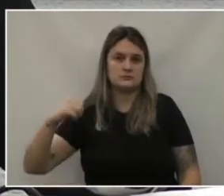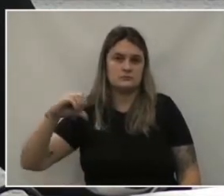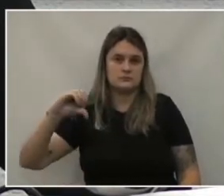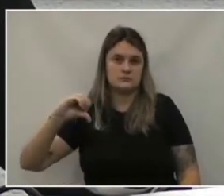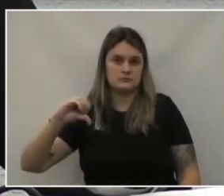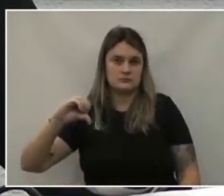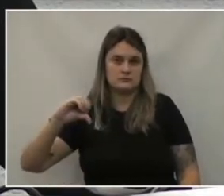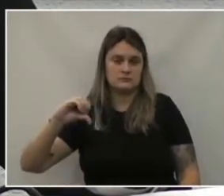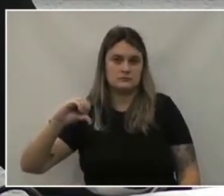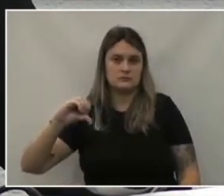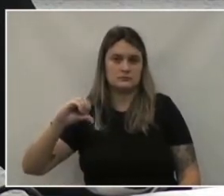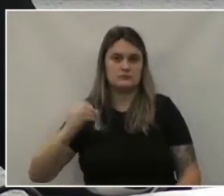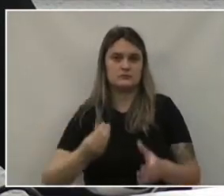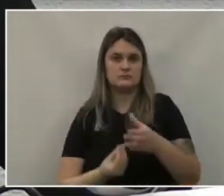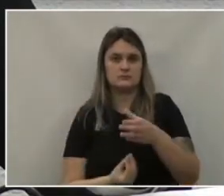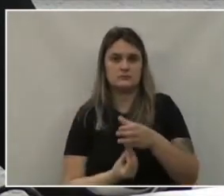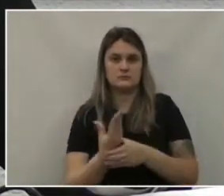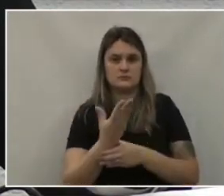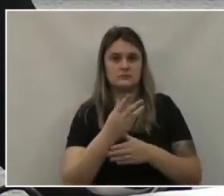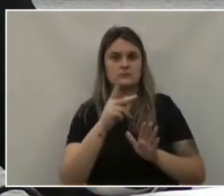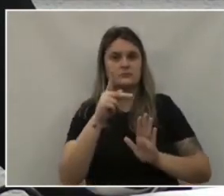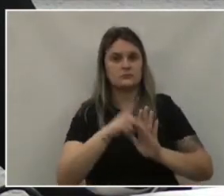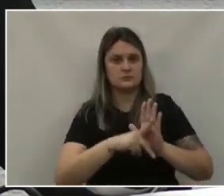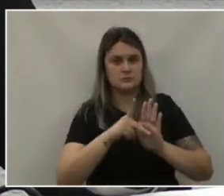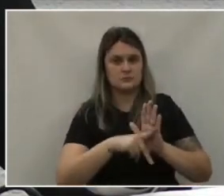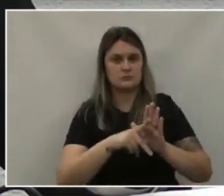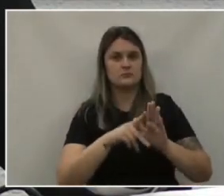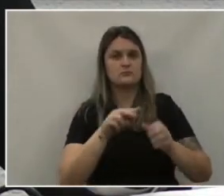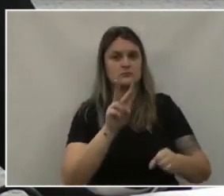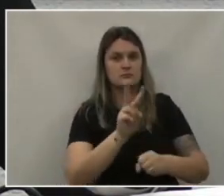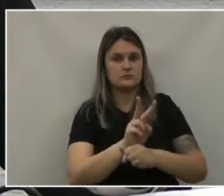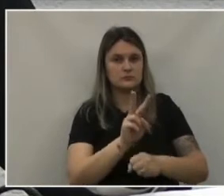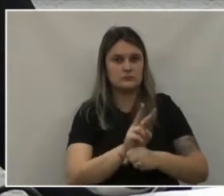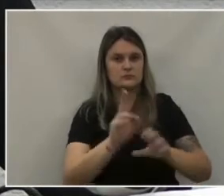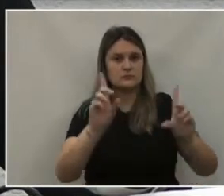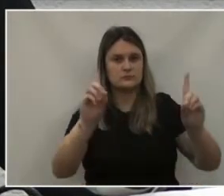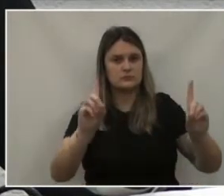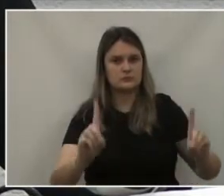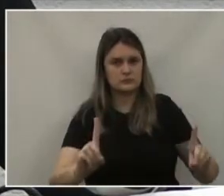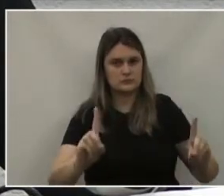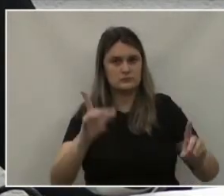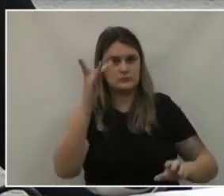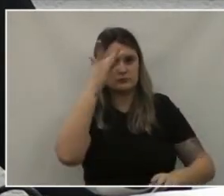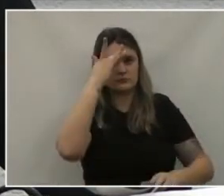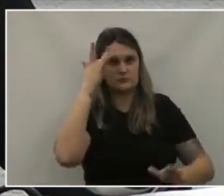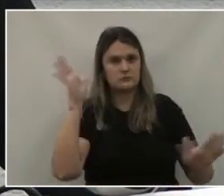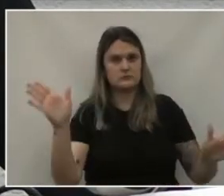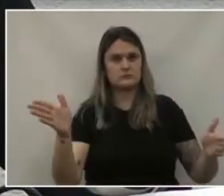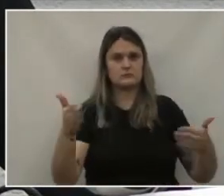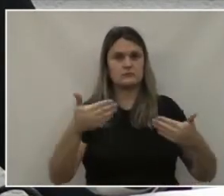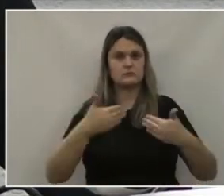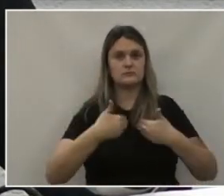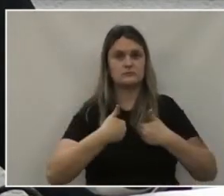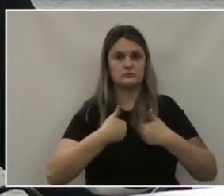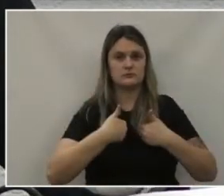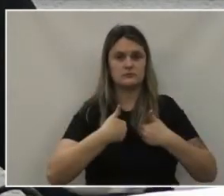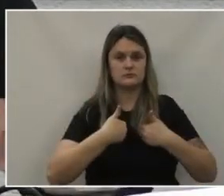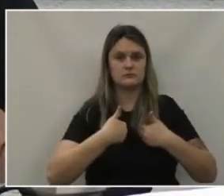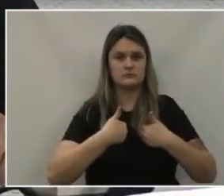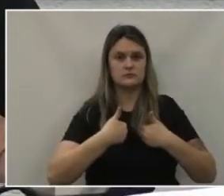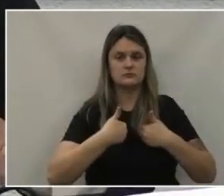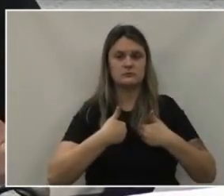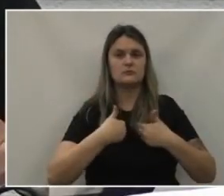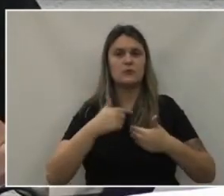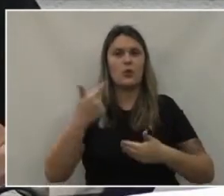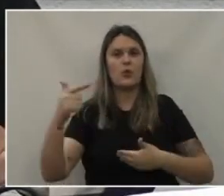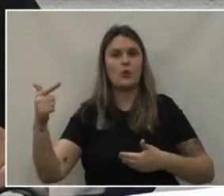29/2019. Cria o Programa Municipal de Proteção dos Direitos da Pessoa com Transtorno do Espectro Autista